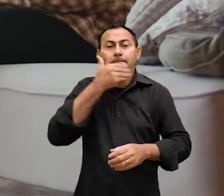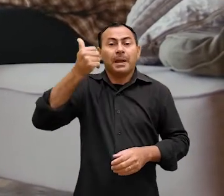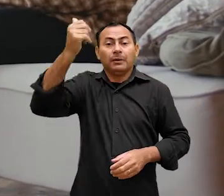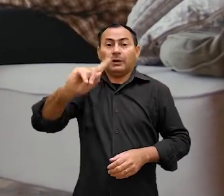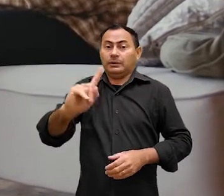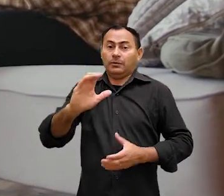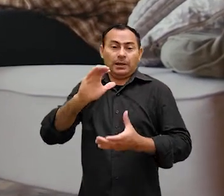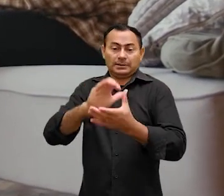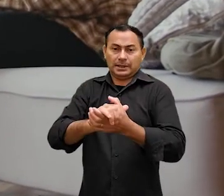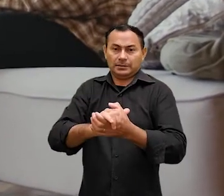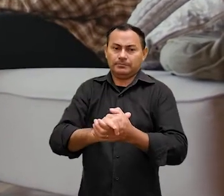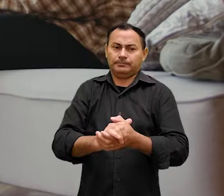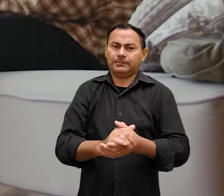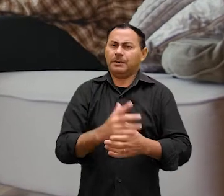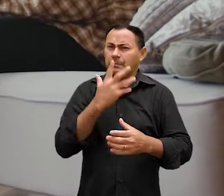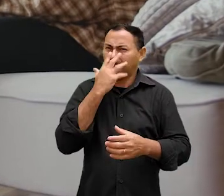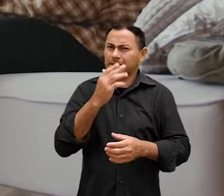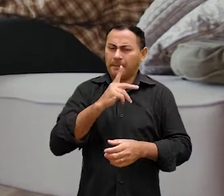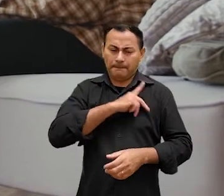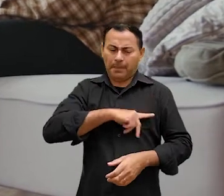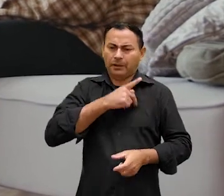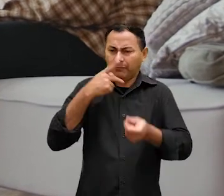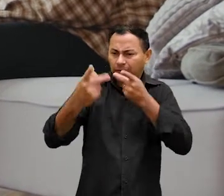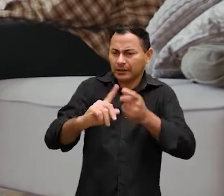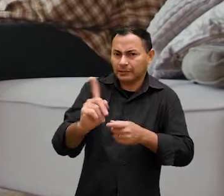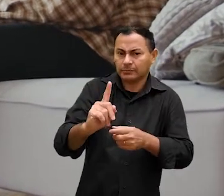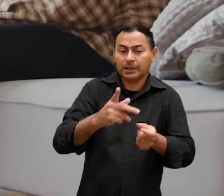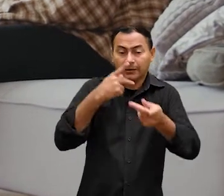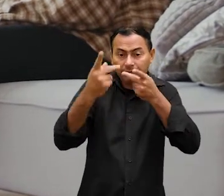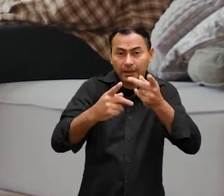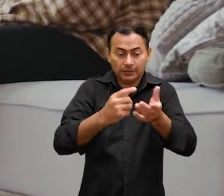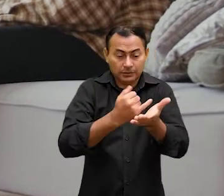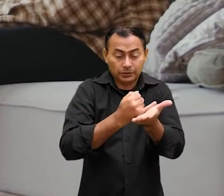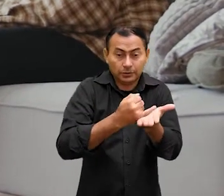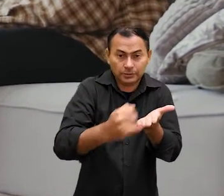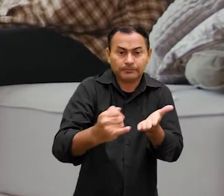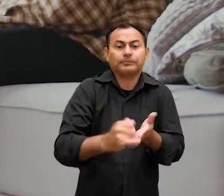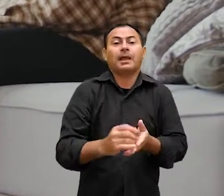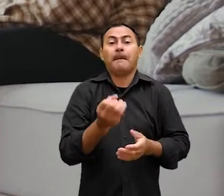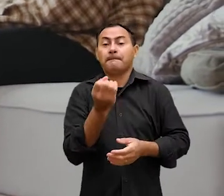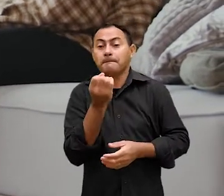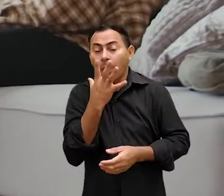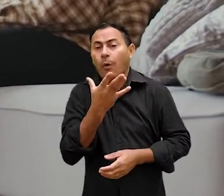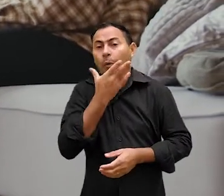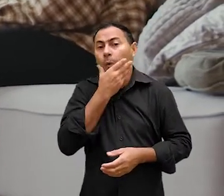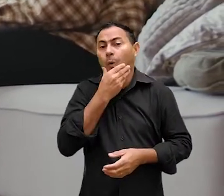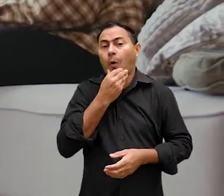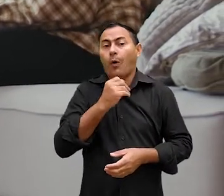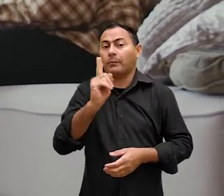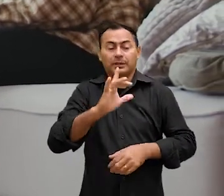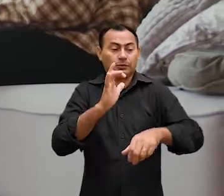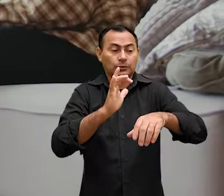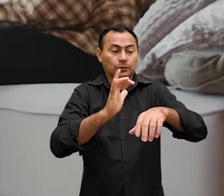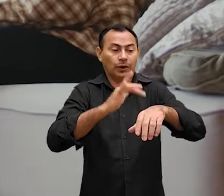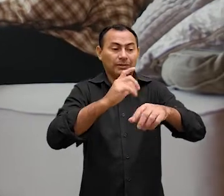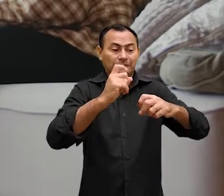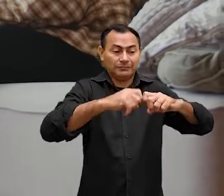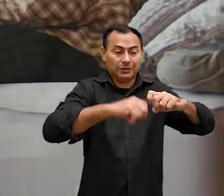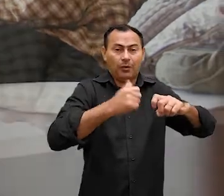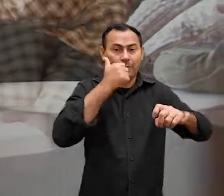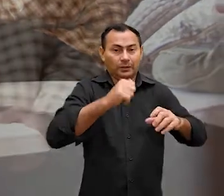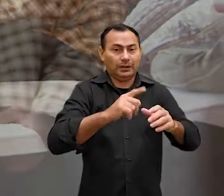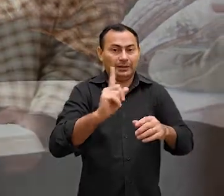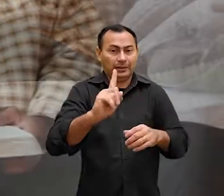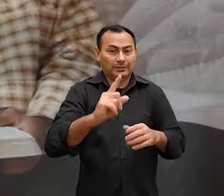que não se casassem. Parece que Paulo diz que não. Ele afirma na introdução, é bom que o homem não toque em mulher.